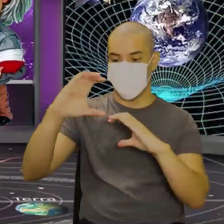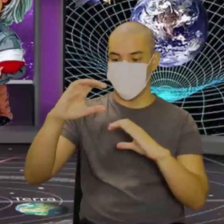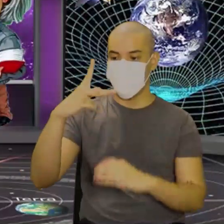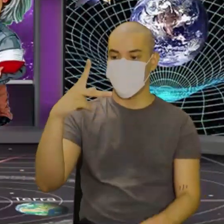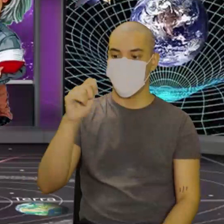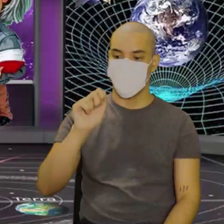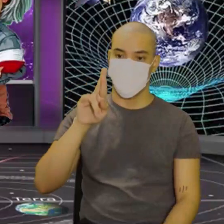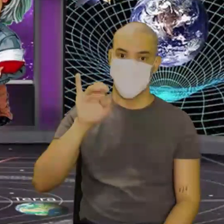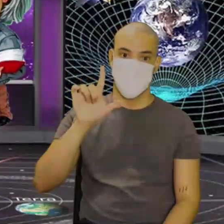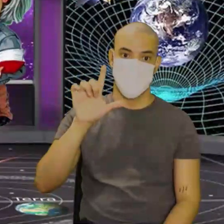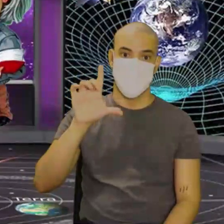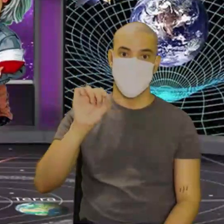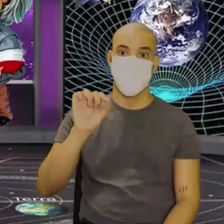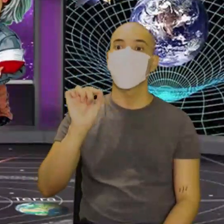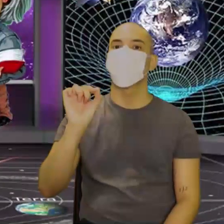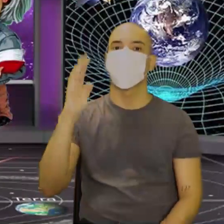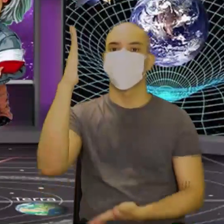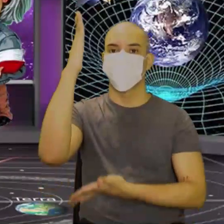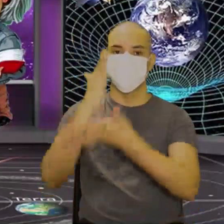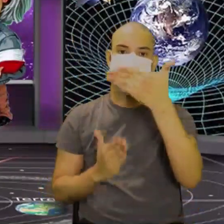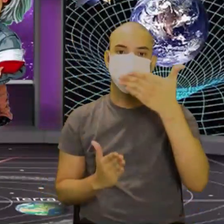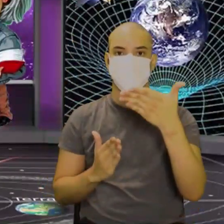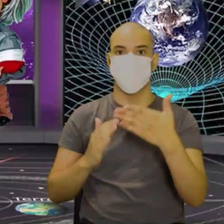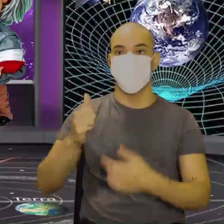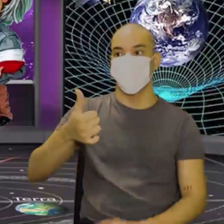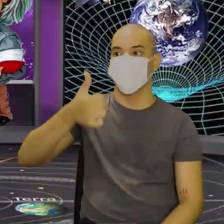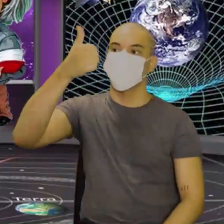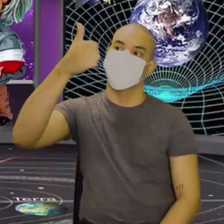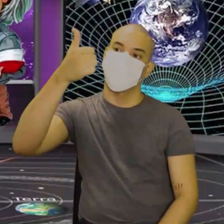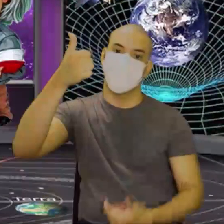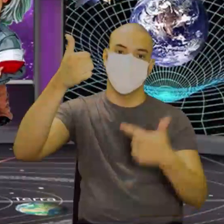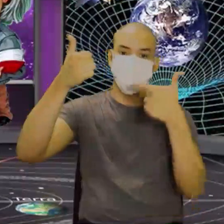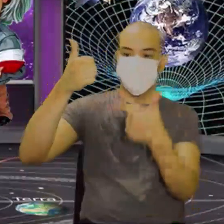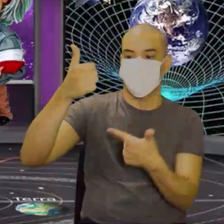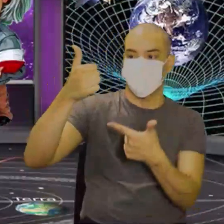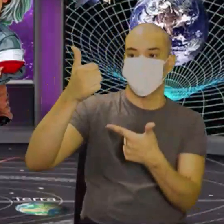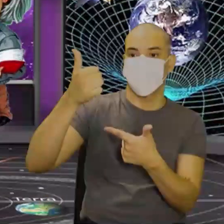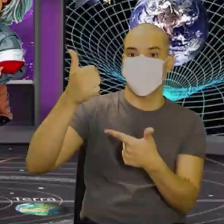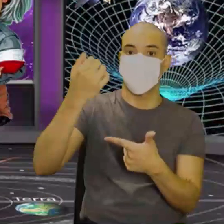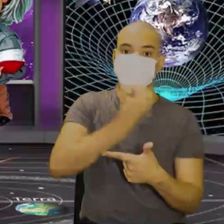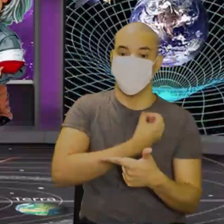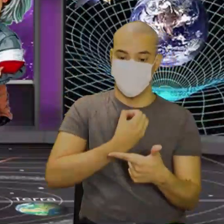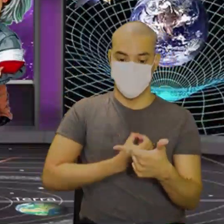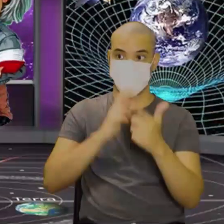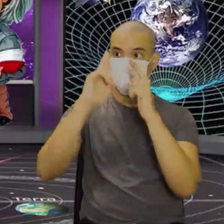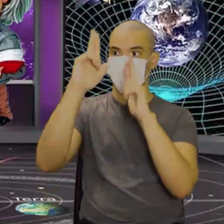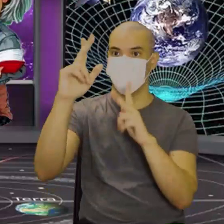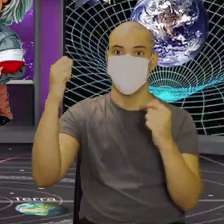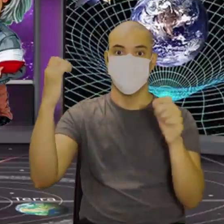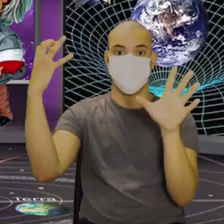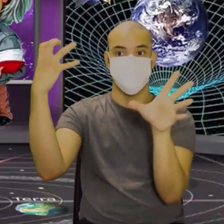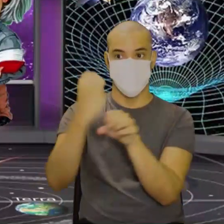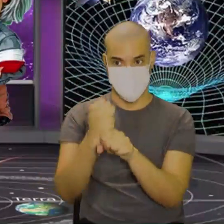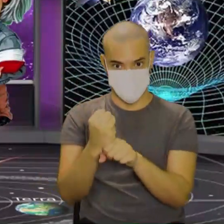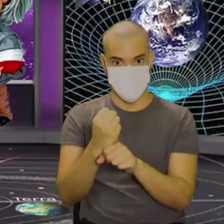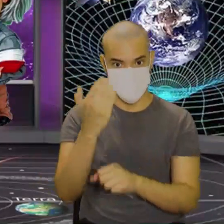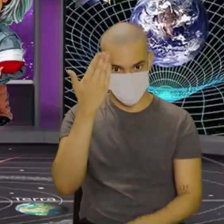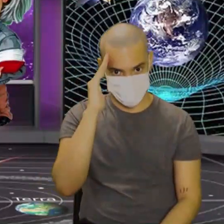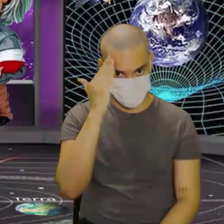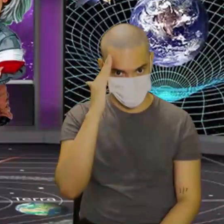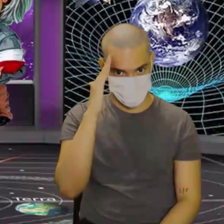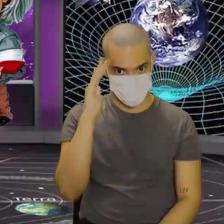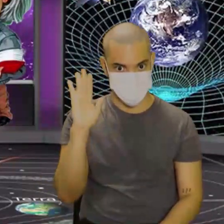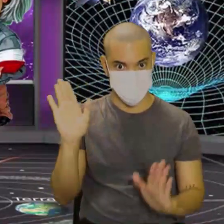quê? Ela se divide, então ela passa aqui um valor pelo primeiro, um valor pelo segundo, então a gente tem que somar. Ok? Entendido